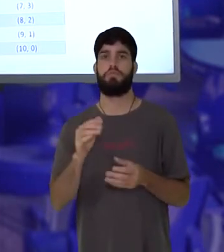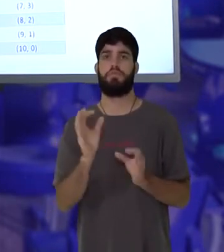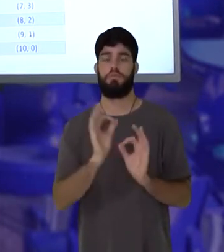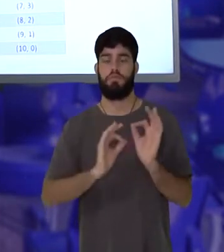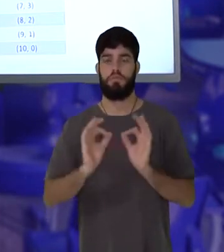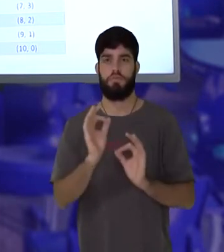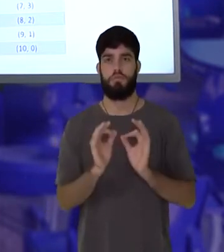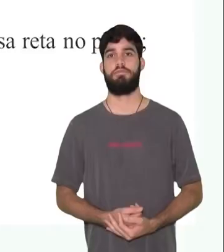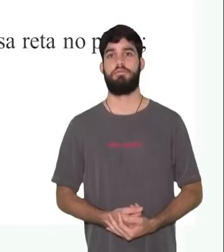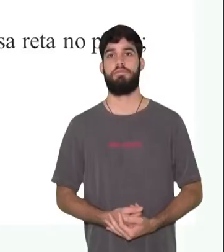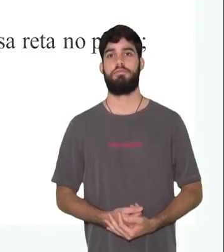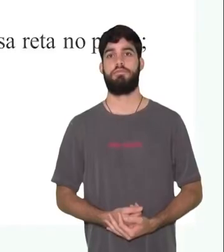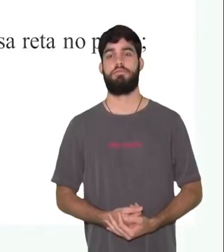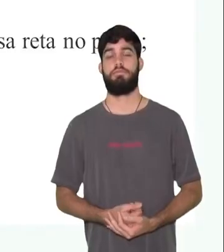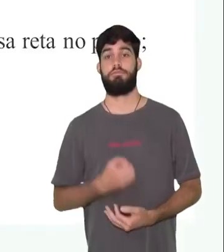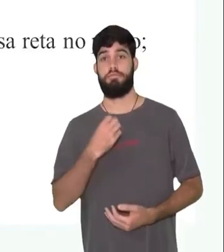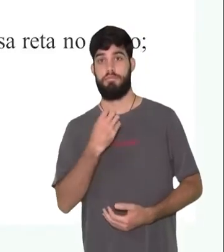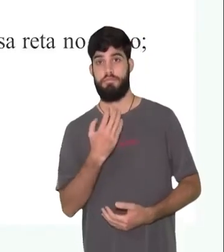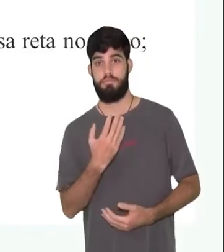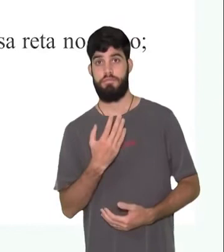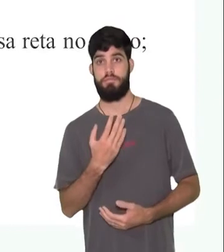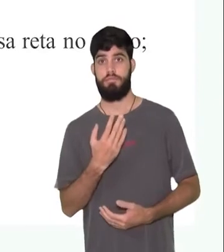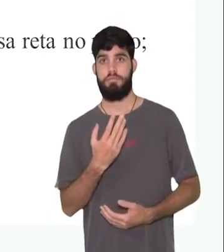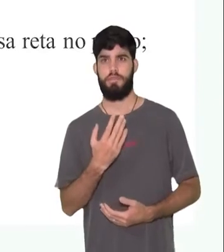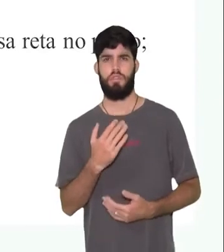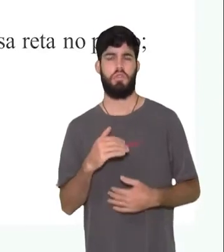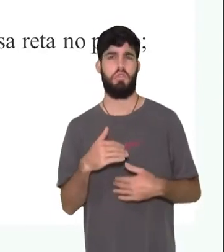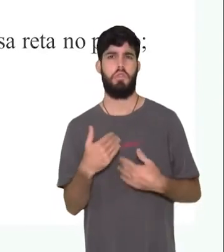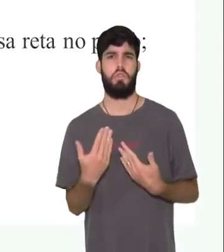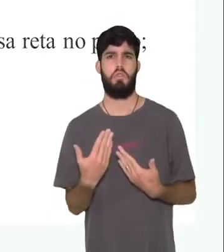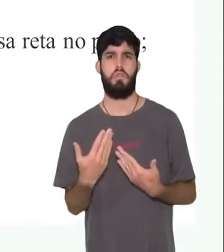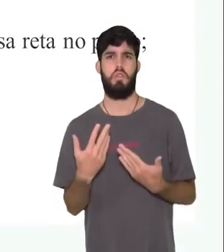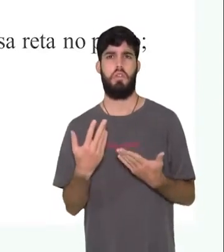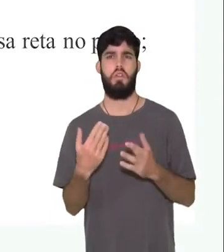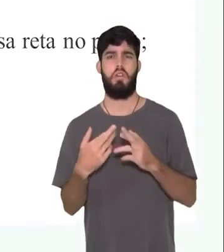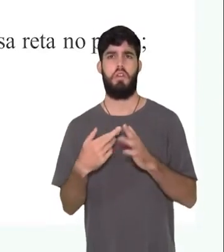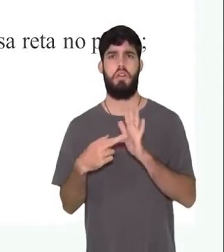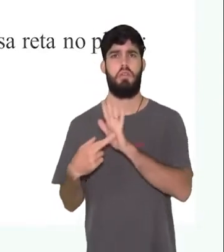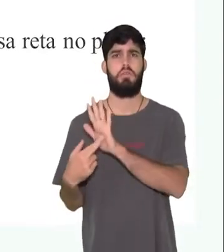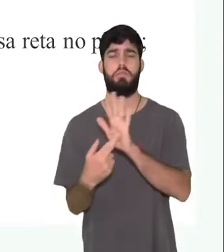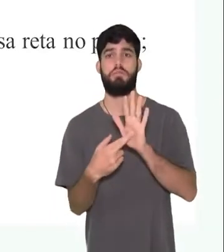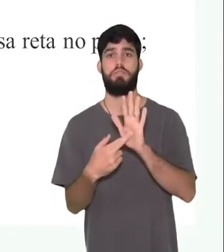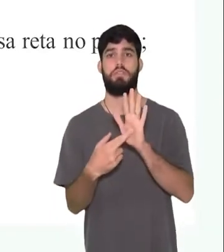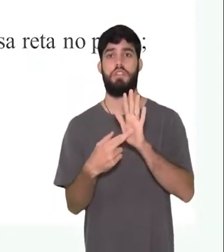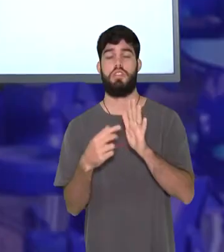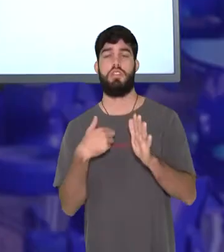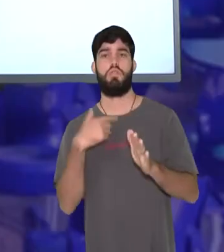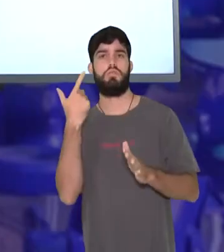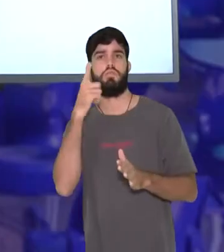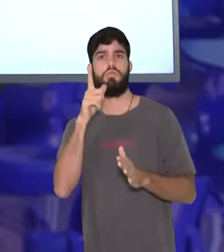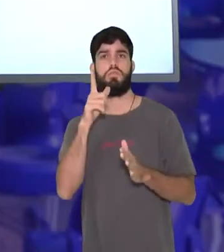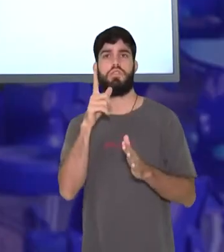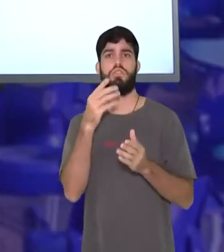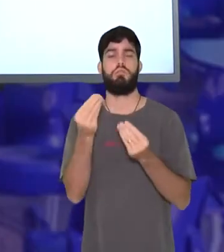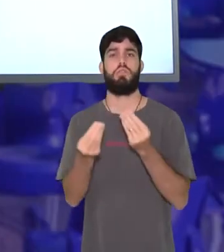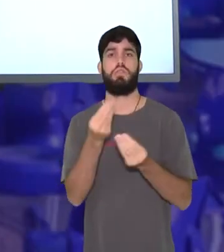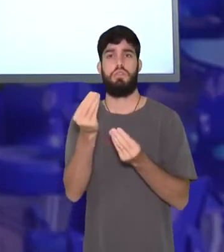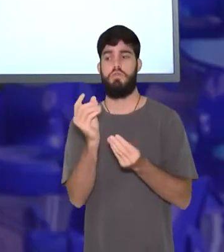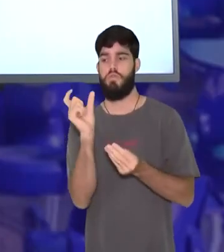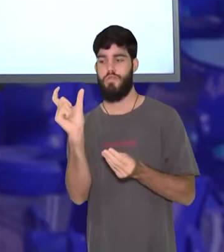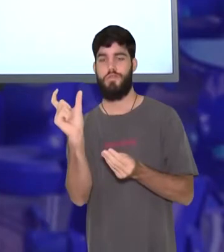par ordenado é bem qual seria a representação que eu conseguiria colocando esses pares ordenados